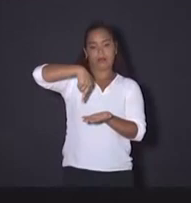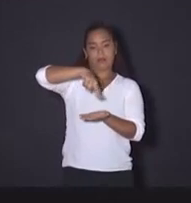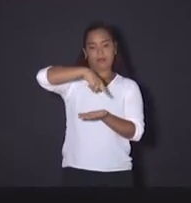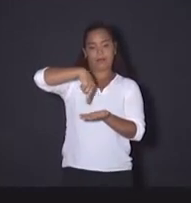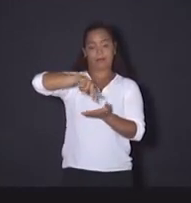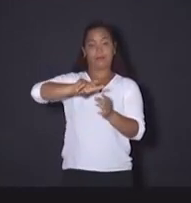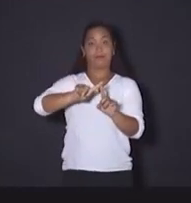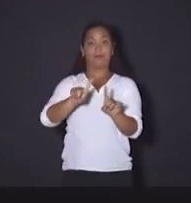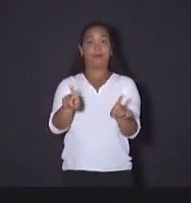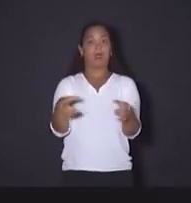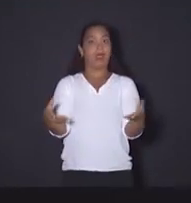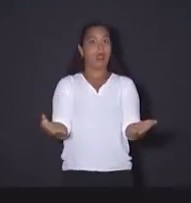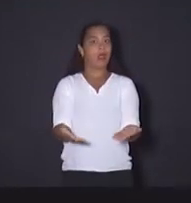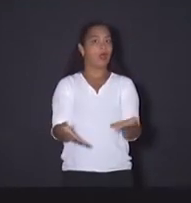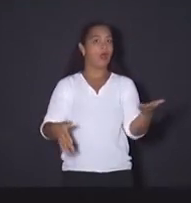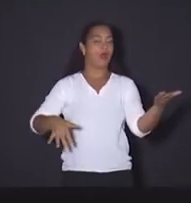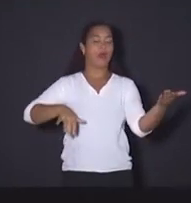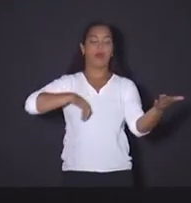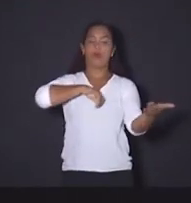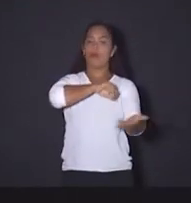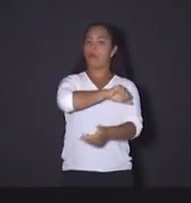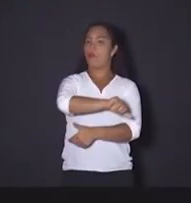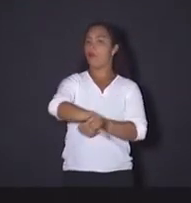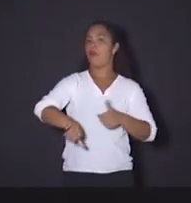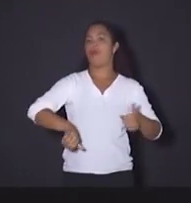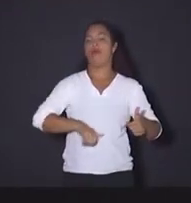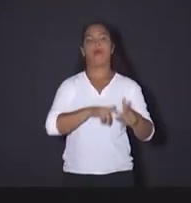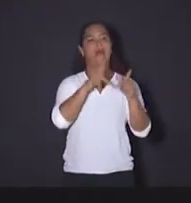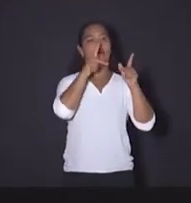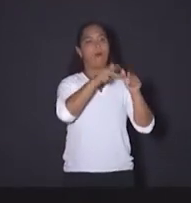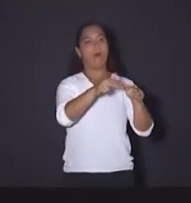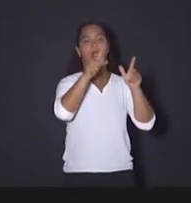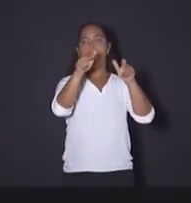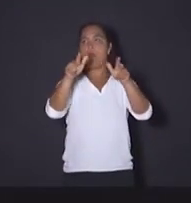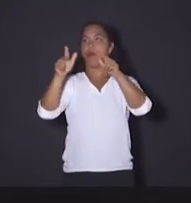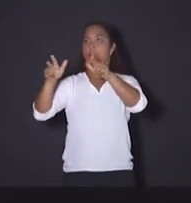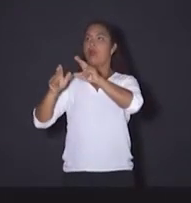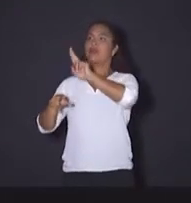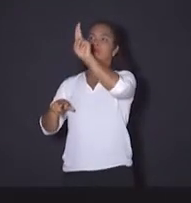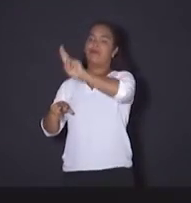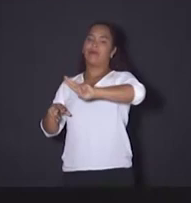uma mudança, teve uma revolução, como todas as universidades públicas,